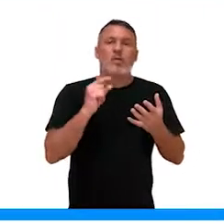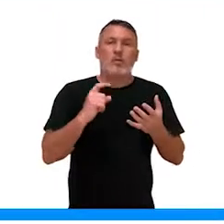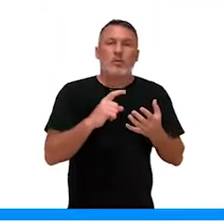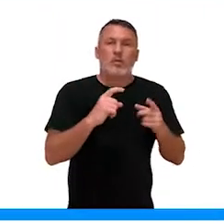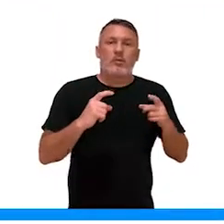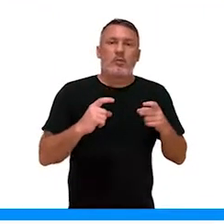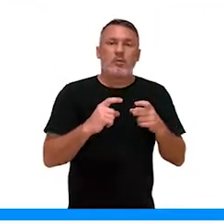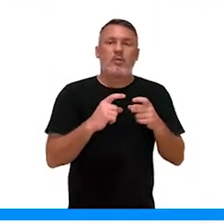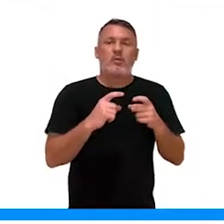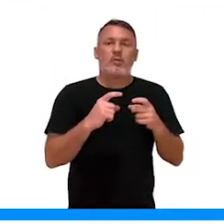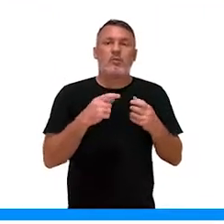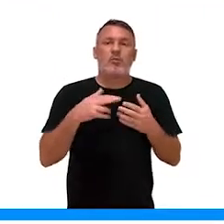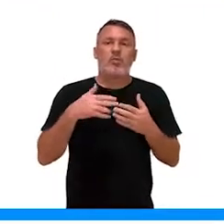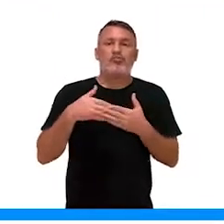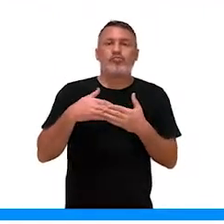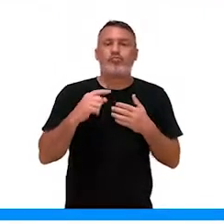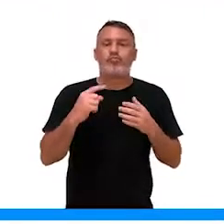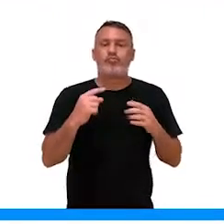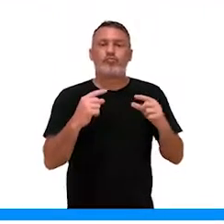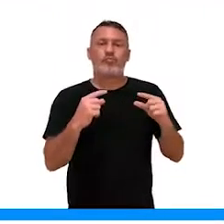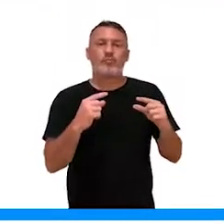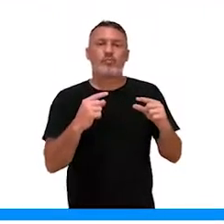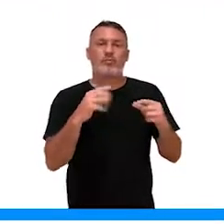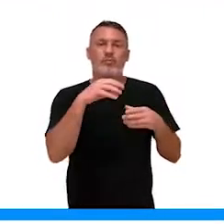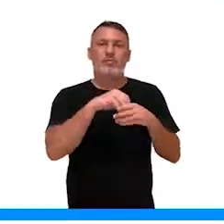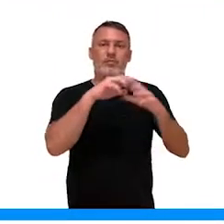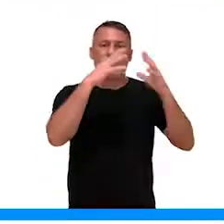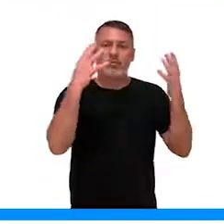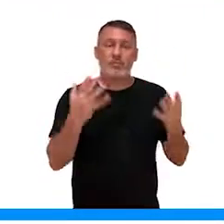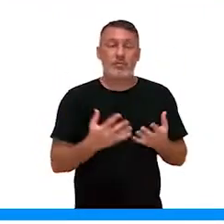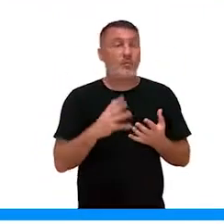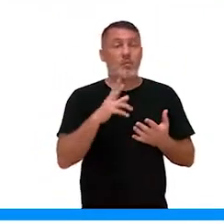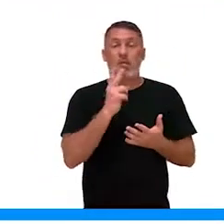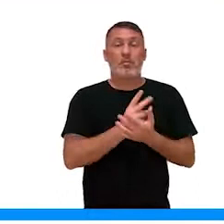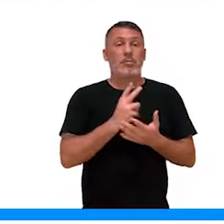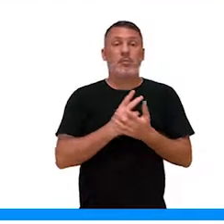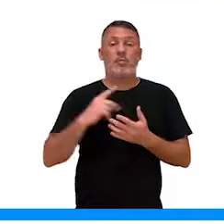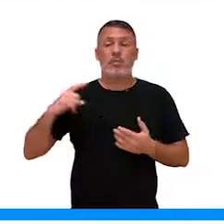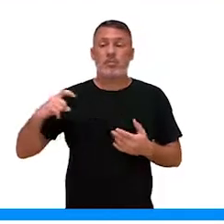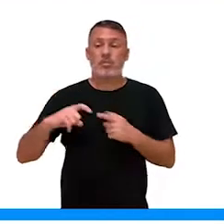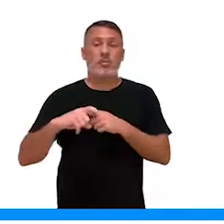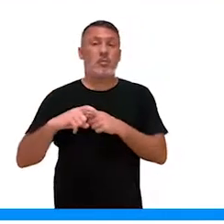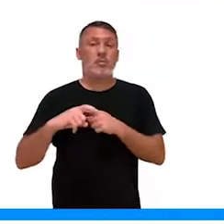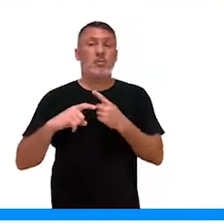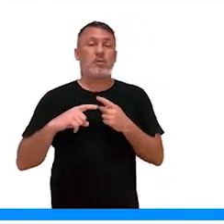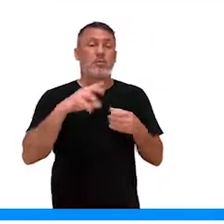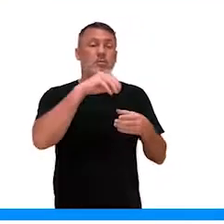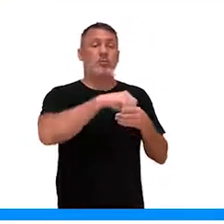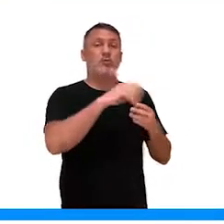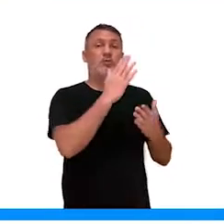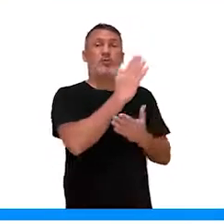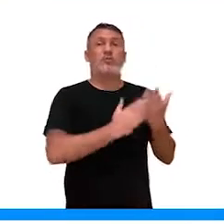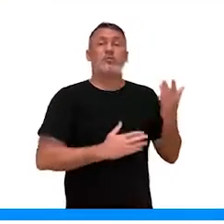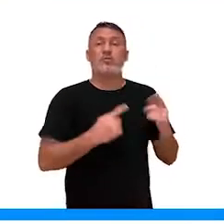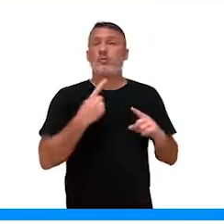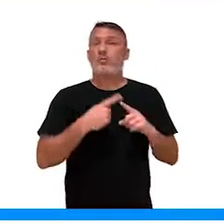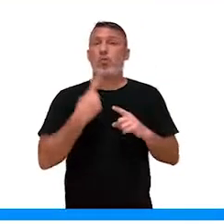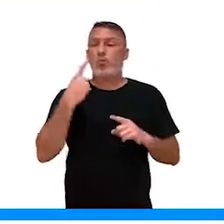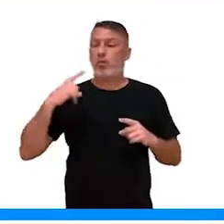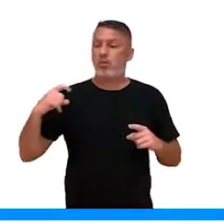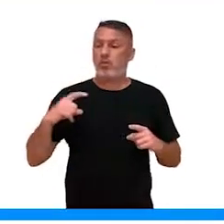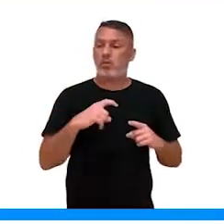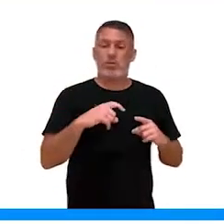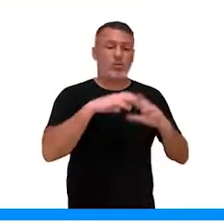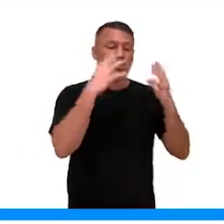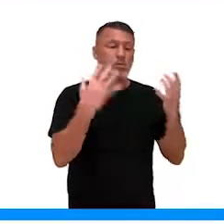são formados 2 embriões. Só que esses 2 embriões, eles são originados do mesmo material genético, porque é do